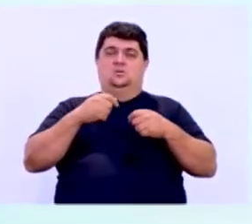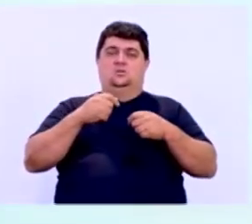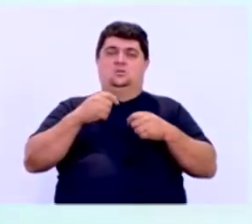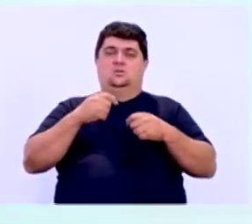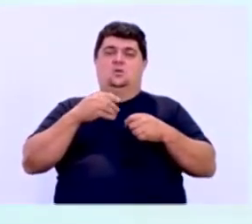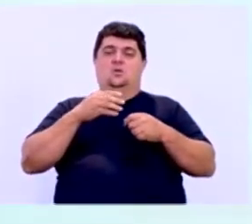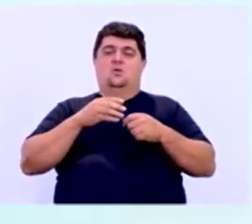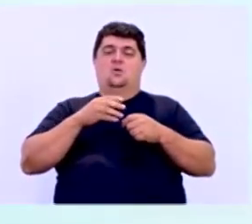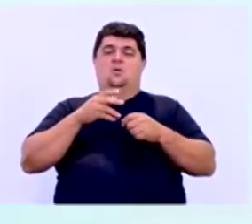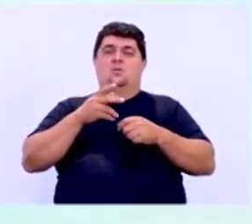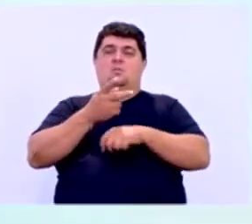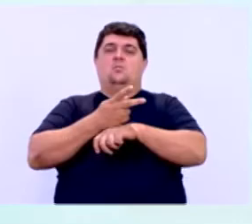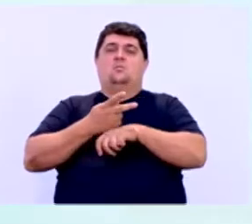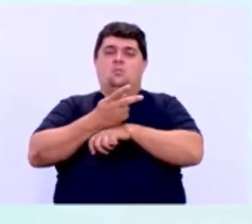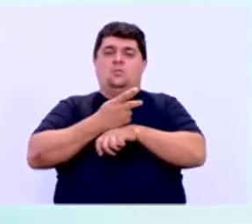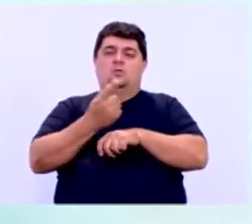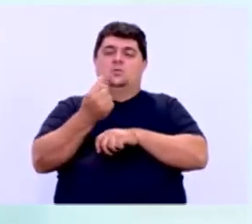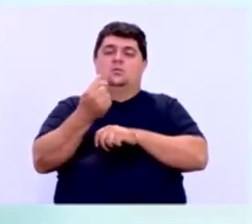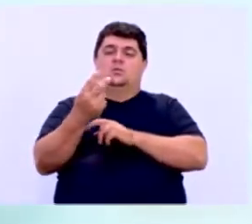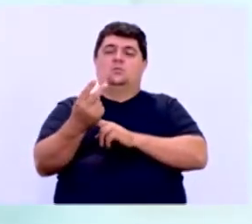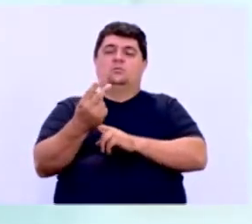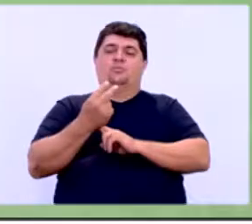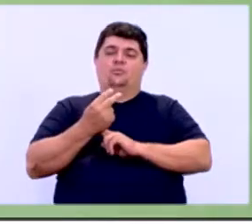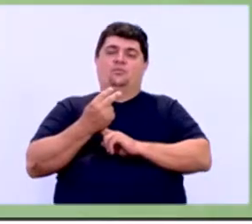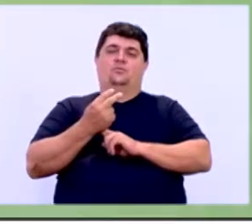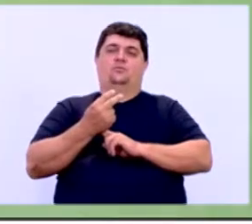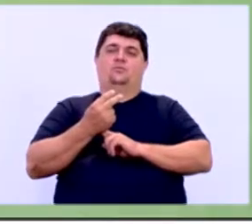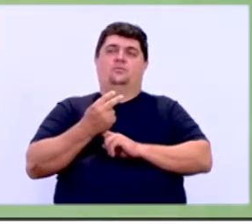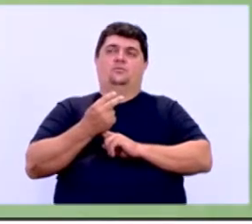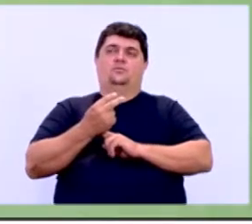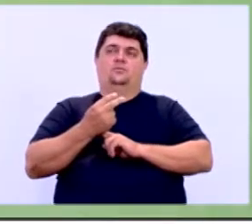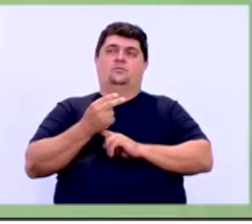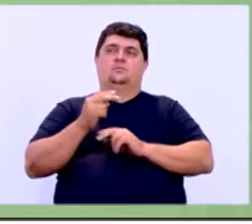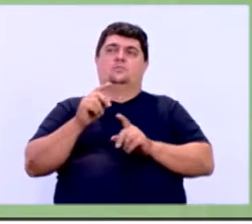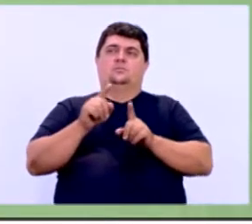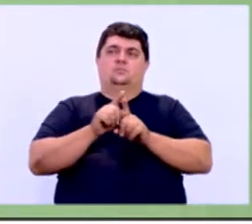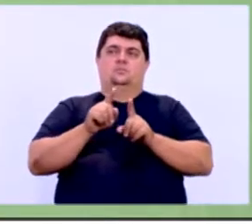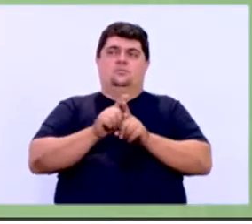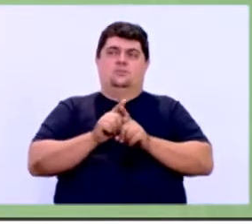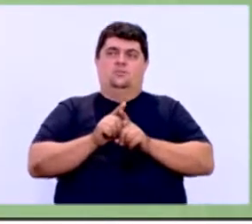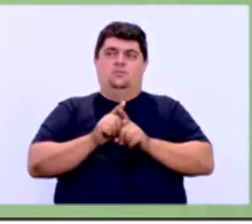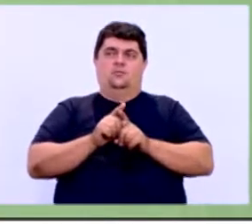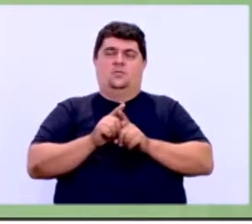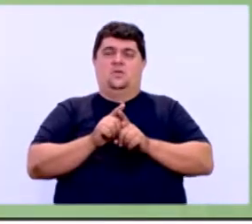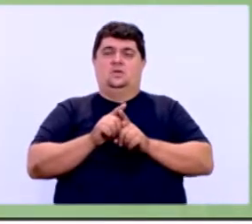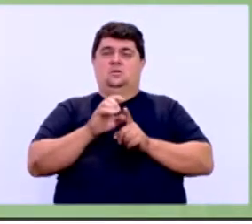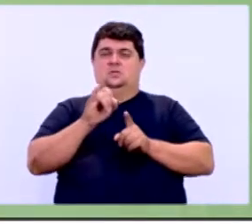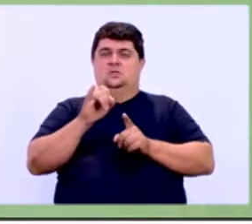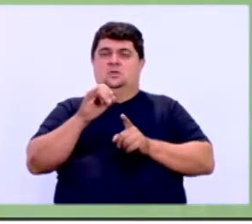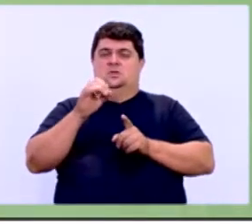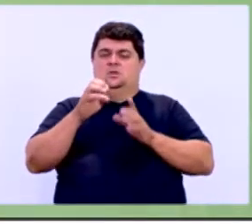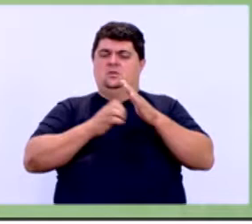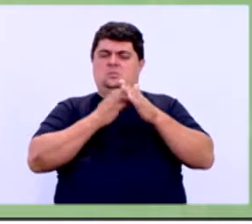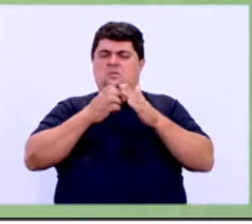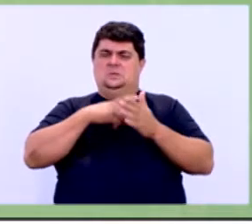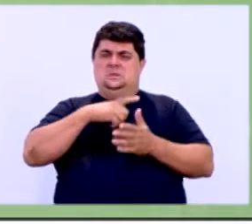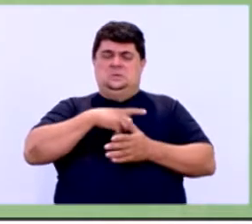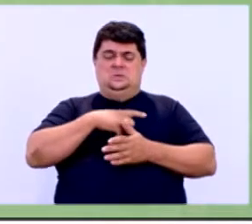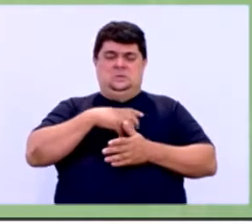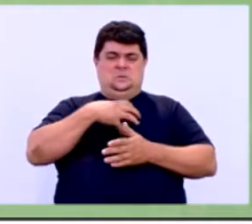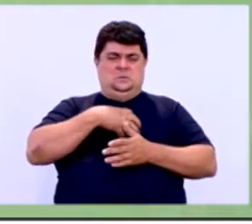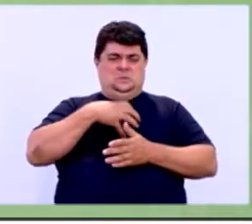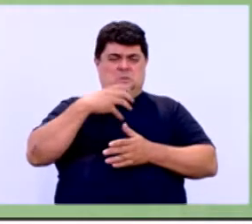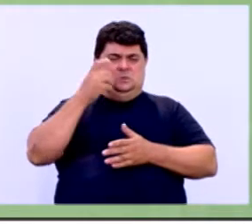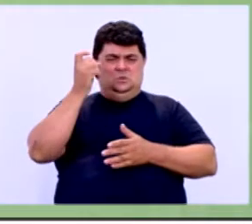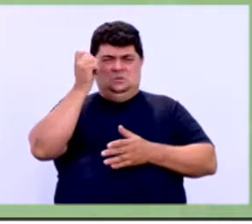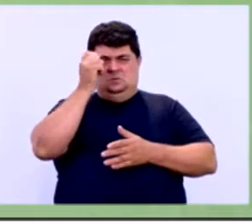recorrer, buscar a esse financiamento, né? E também, né, quando a empresa encontra-se em dificuldade